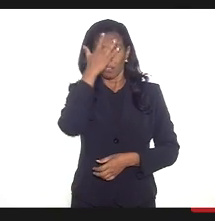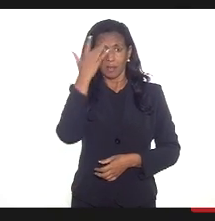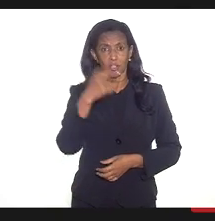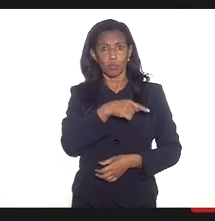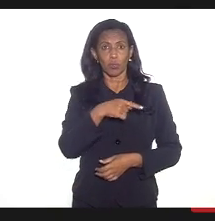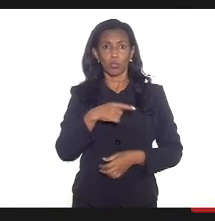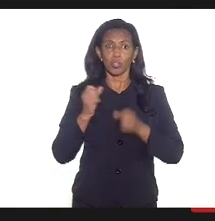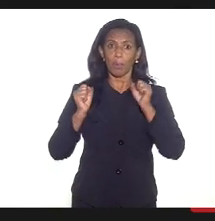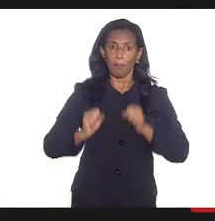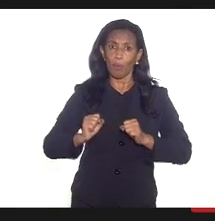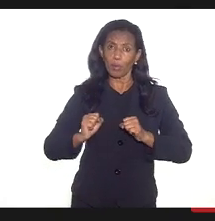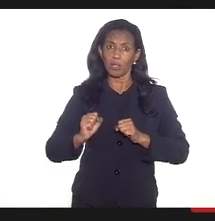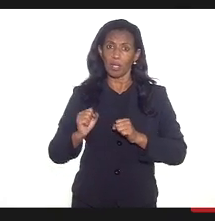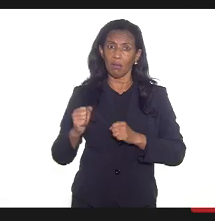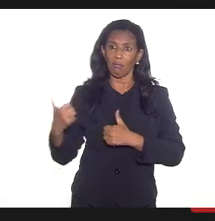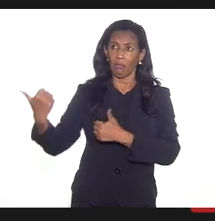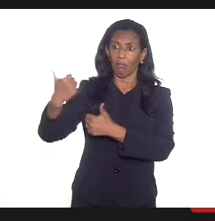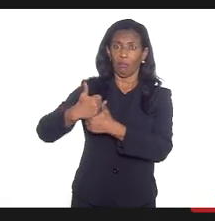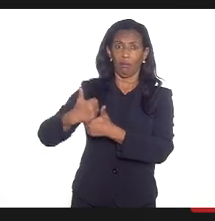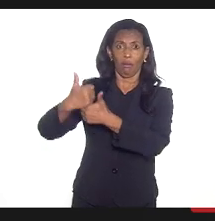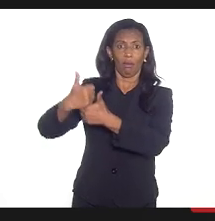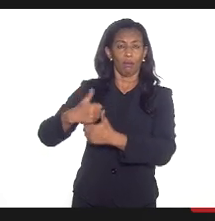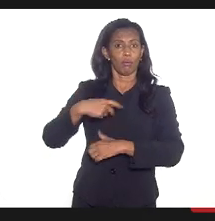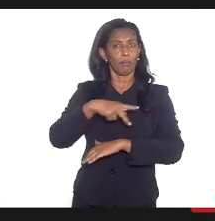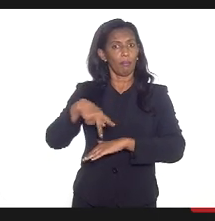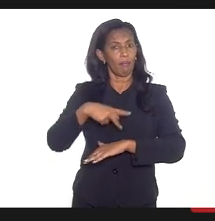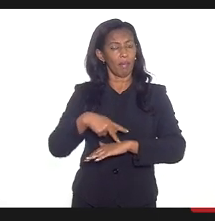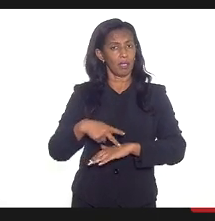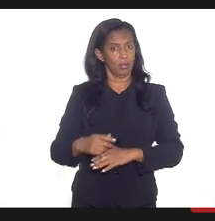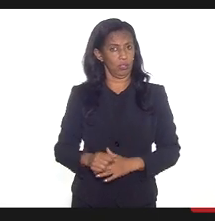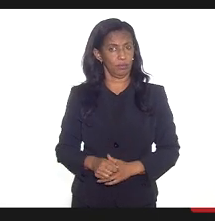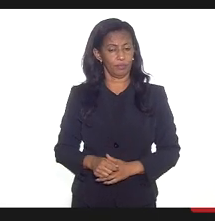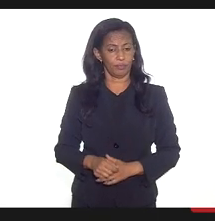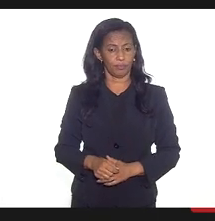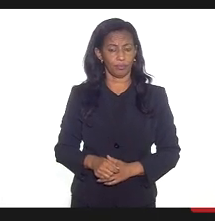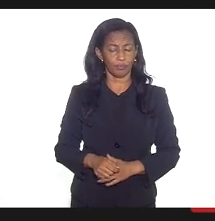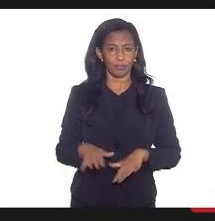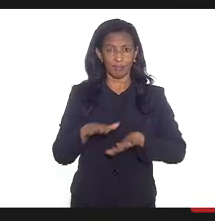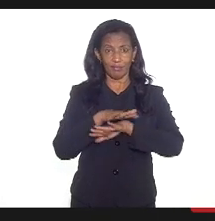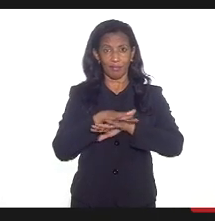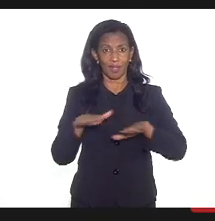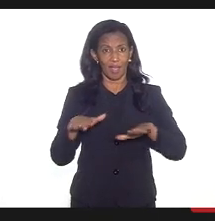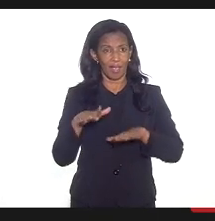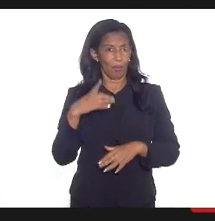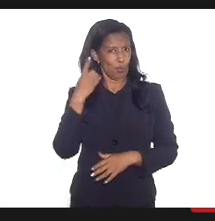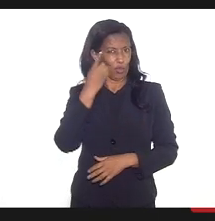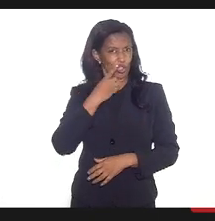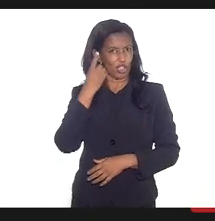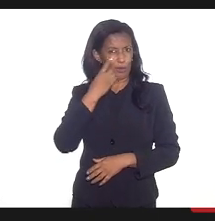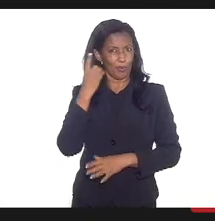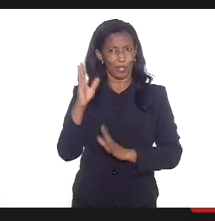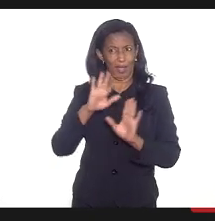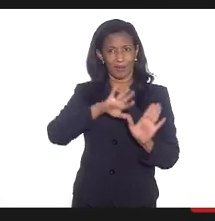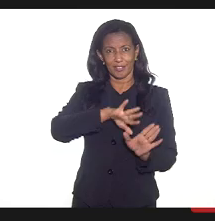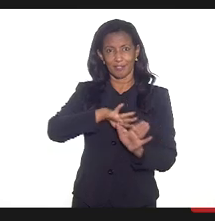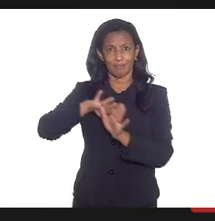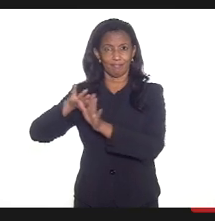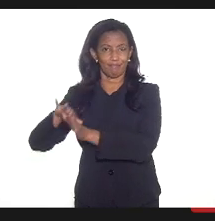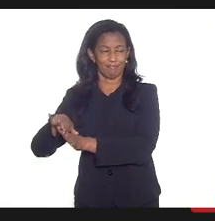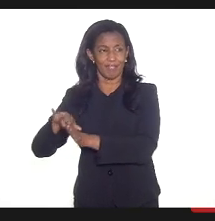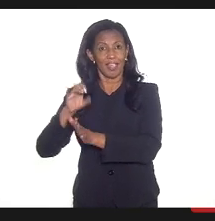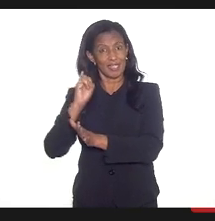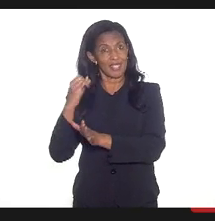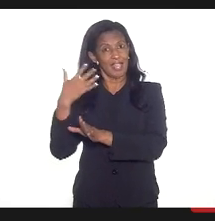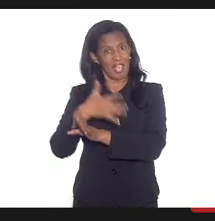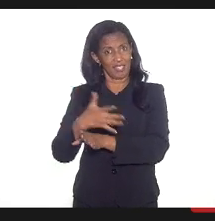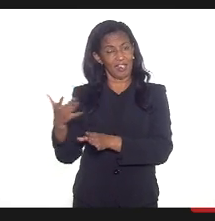do poder no nosso país. Então, eu acho que aqui acabou a fala das deputadas. Se tiver mais alguém depois que entrar, a gente